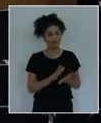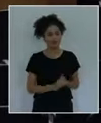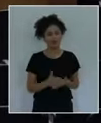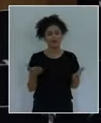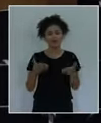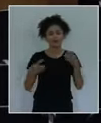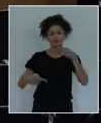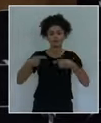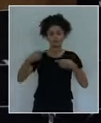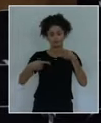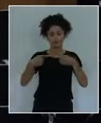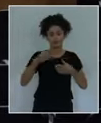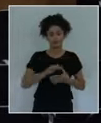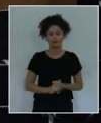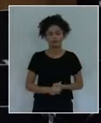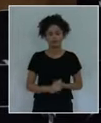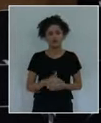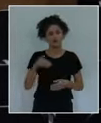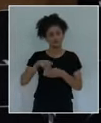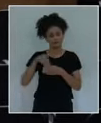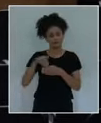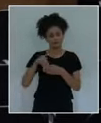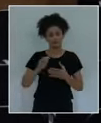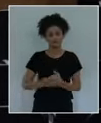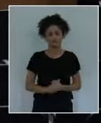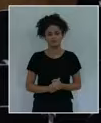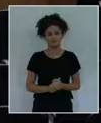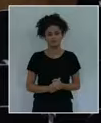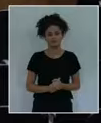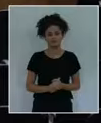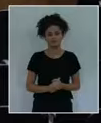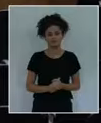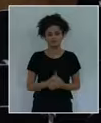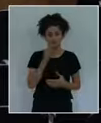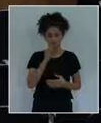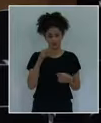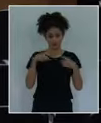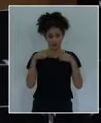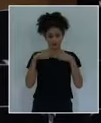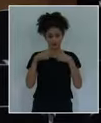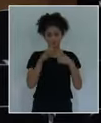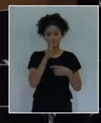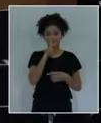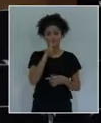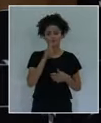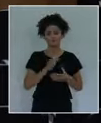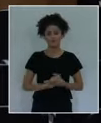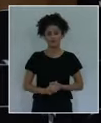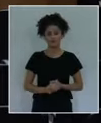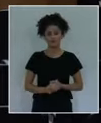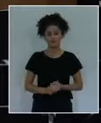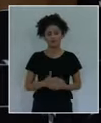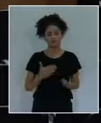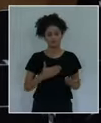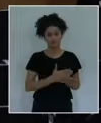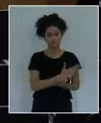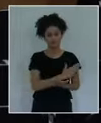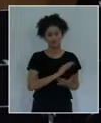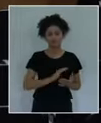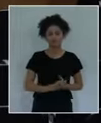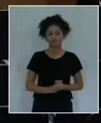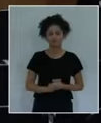essas correções, a ata encontra-se em discussão. Em votação. Os vereadores que concordarem, permaneça como estão.